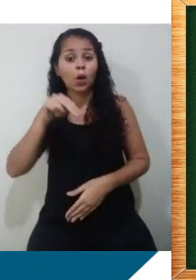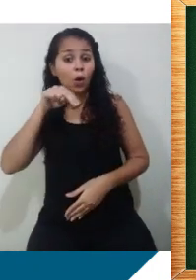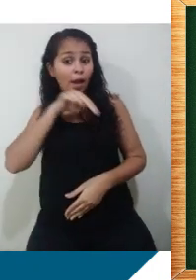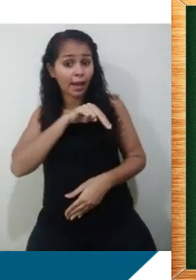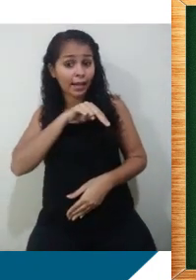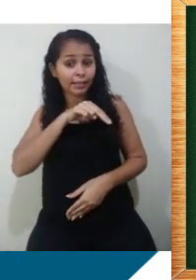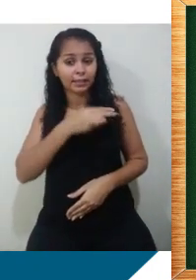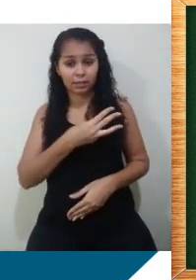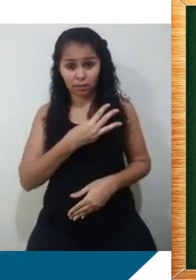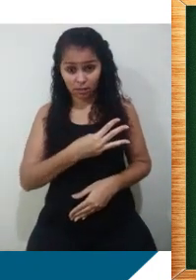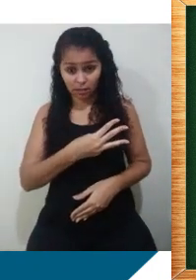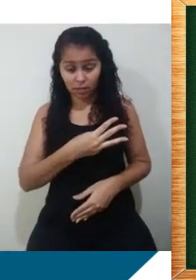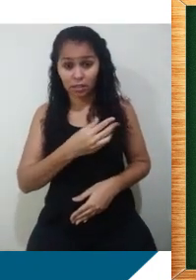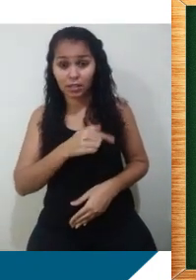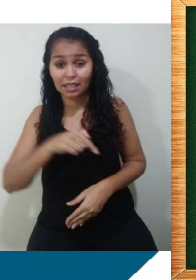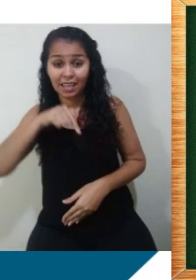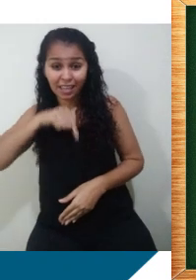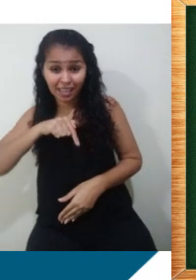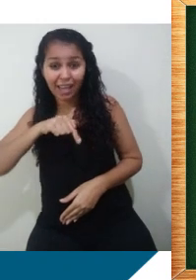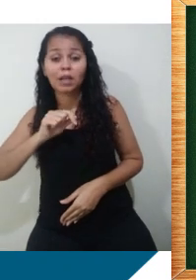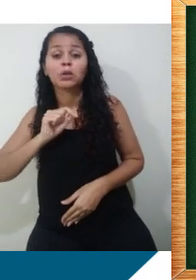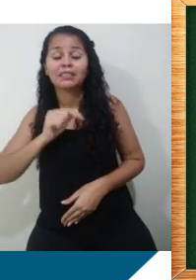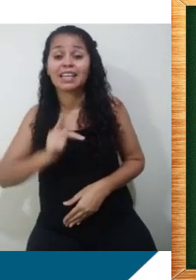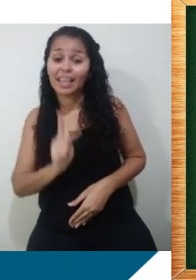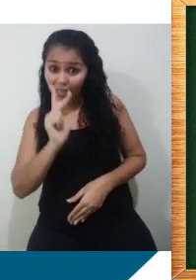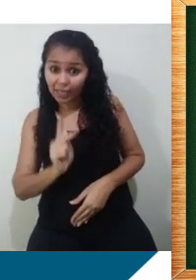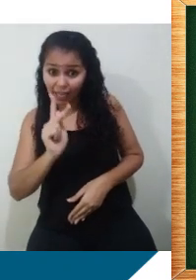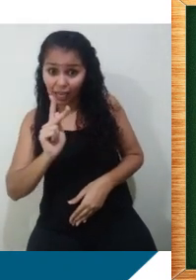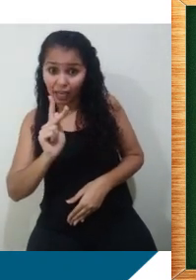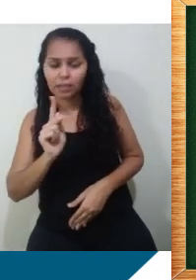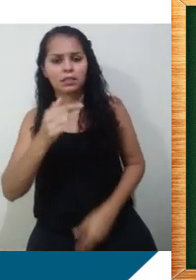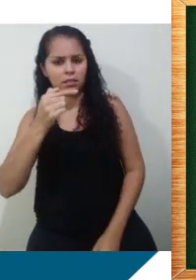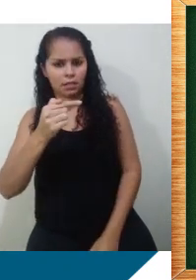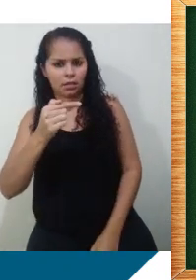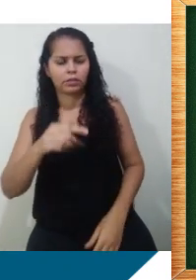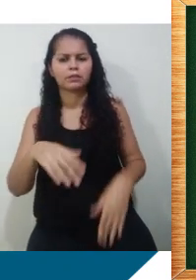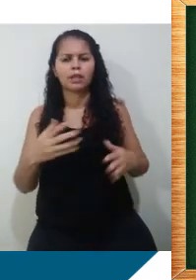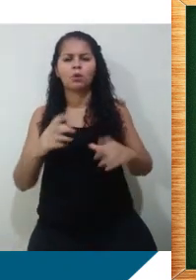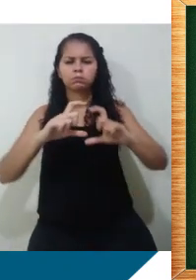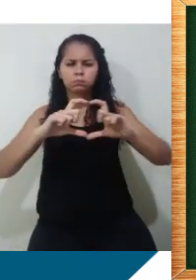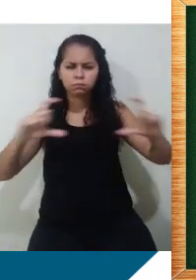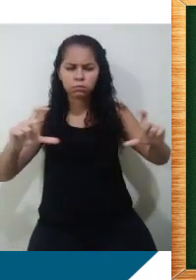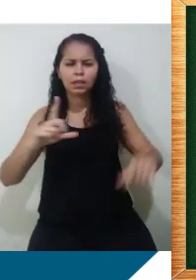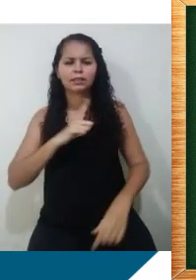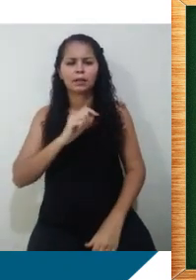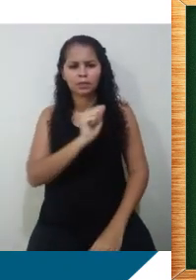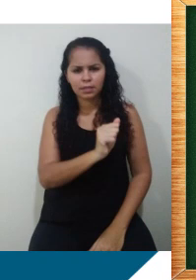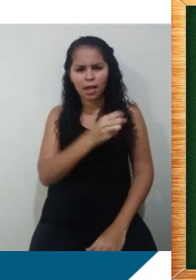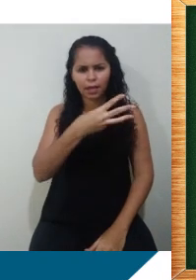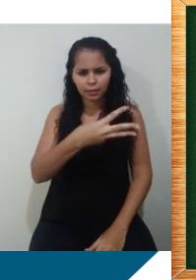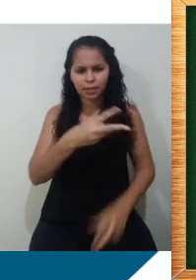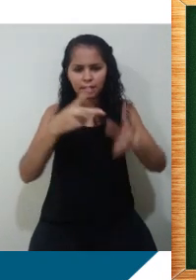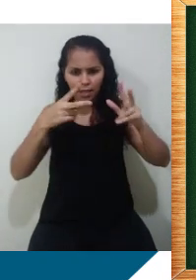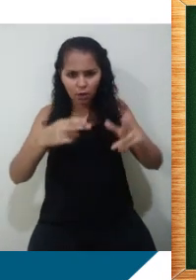e K será 7. Aplicando a fórmula, nós temos que A3 é igual a 7